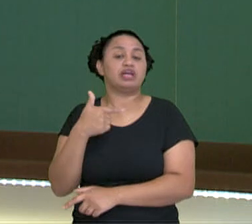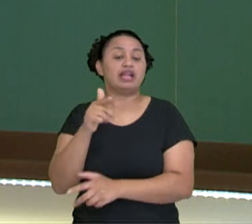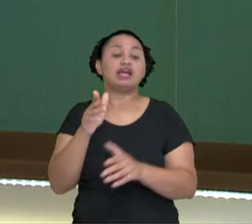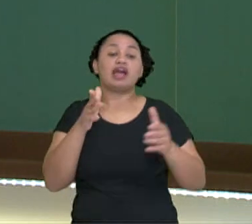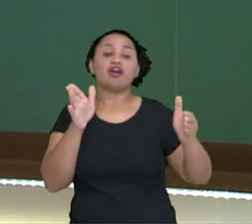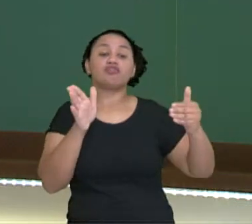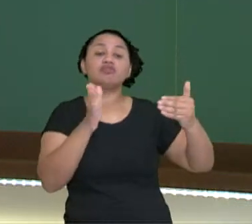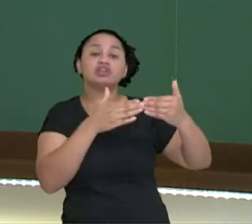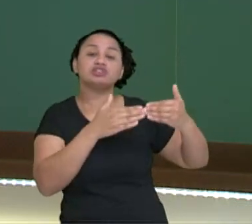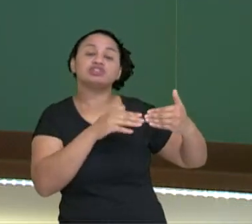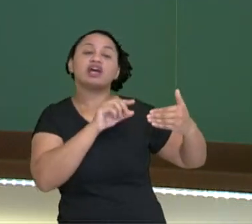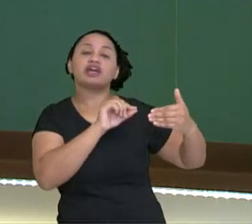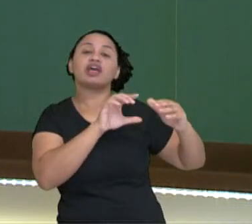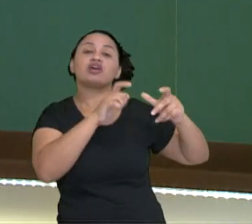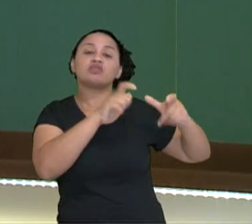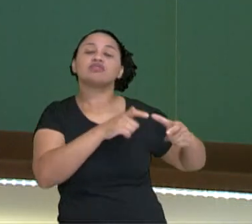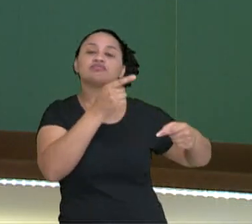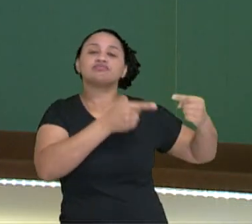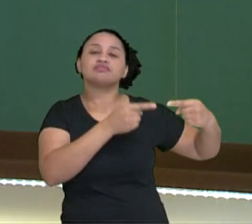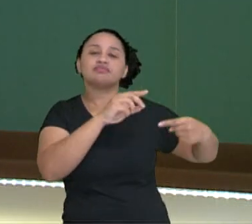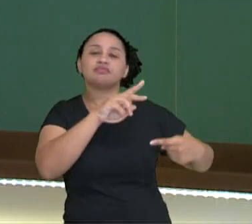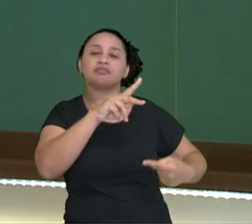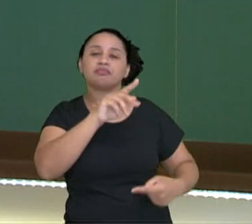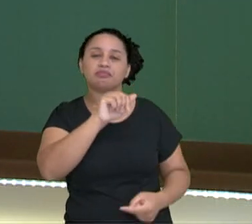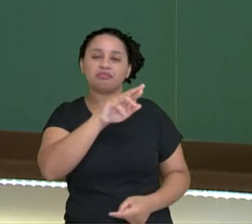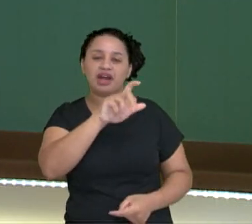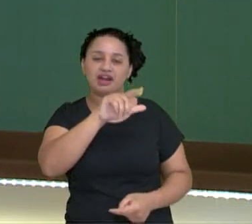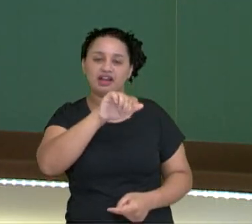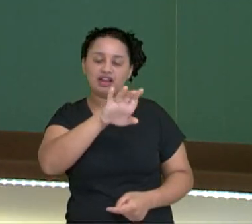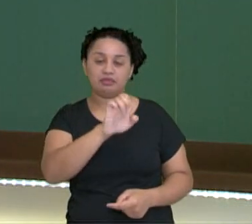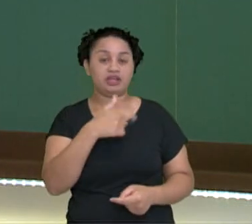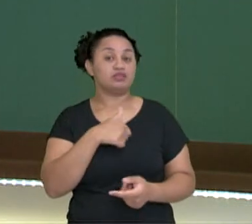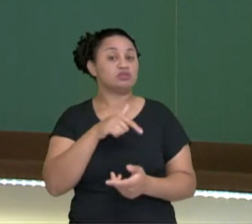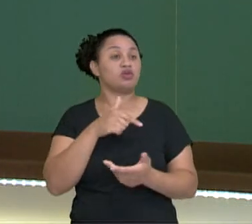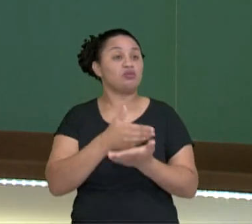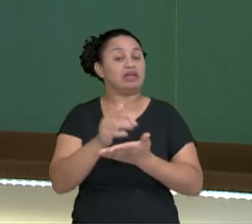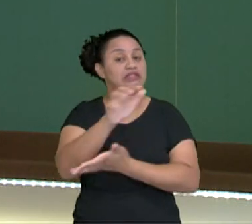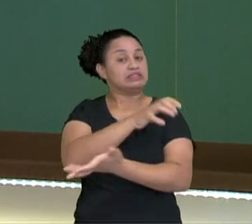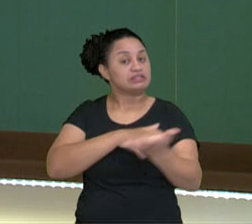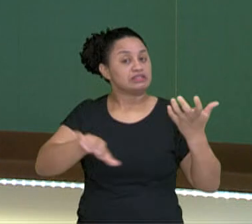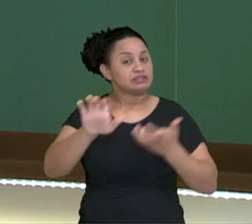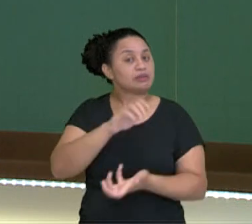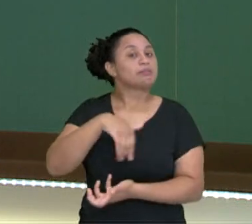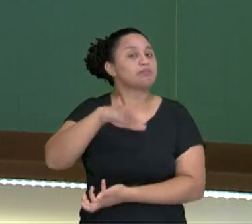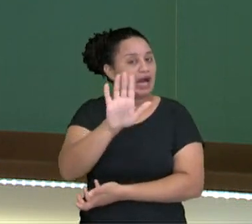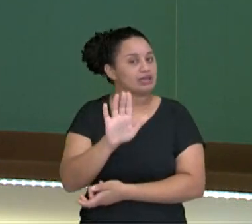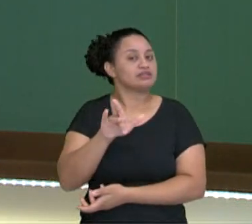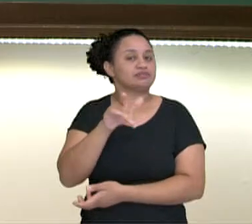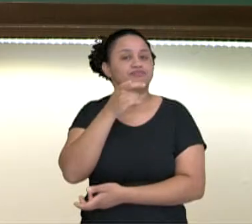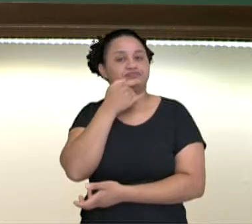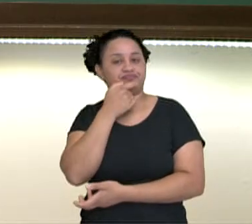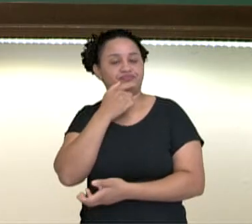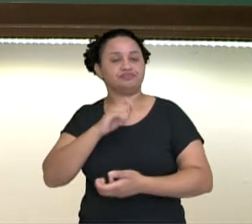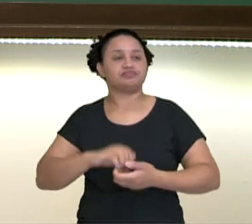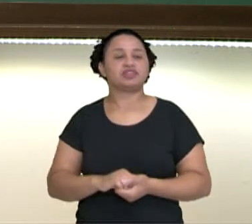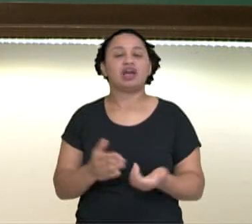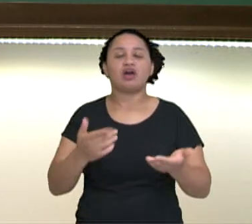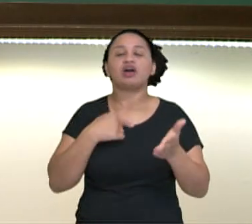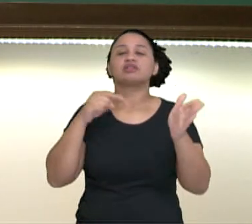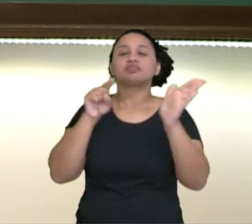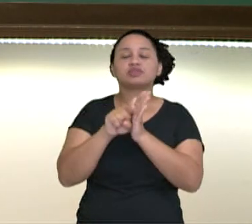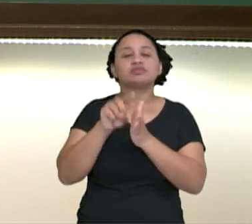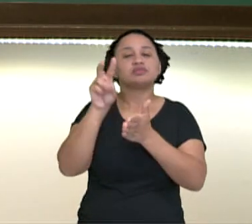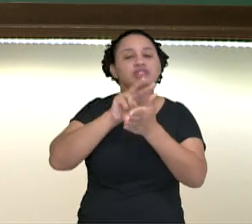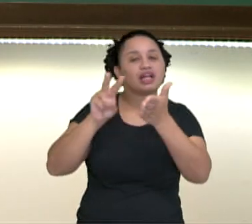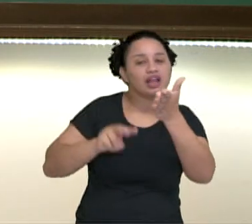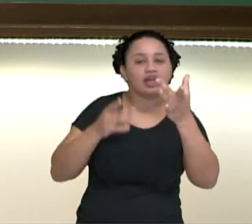agitações vão ocorrer dentro da Inglaterra. Chegamos ao nosso quiz. Leiam aí com atenção e